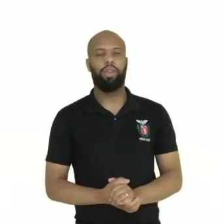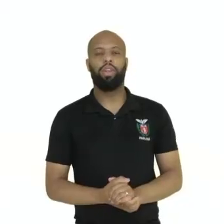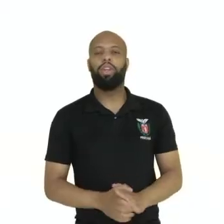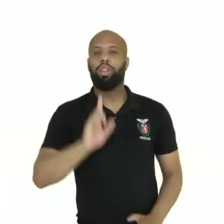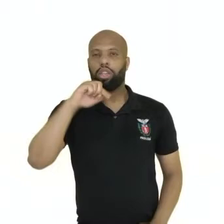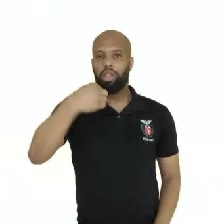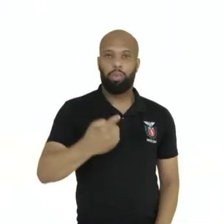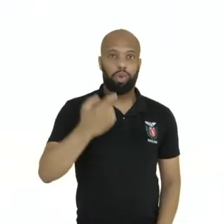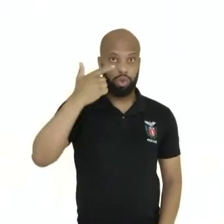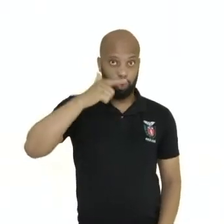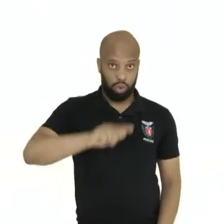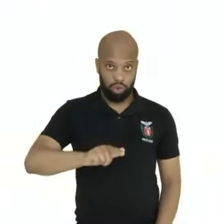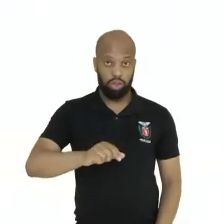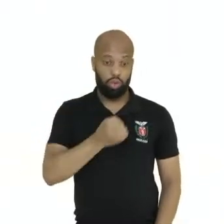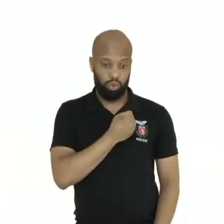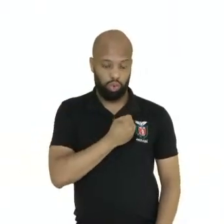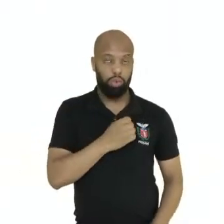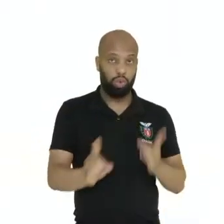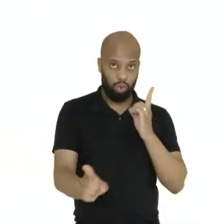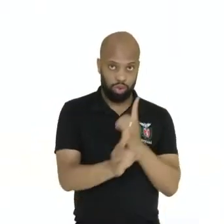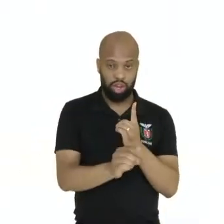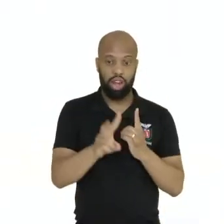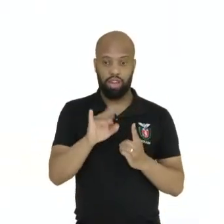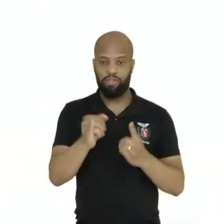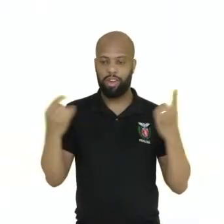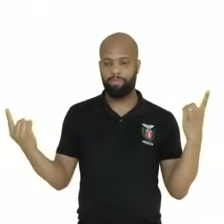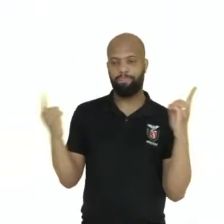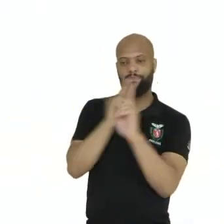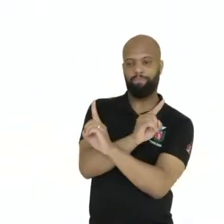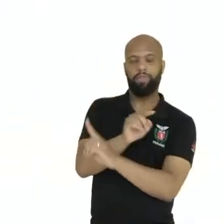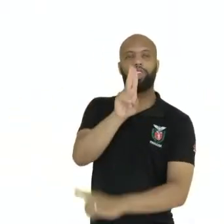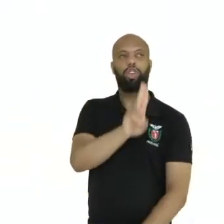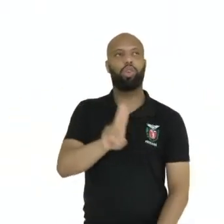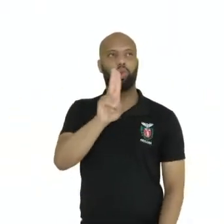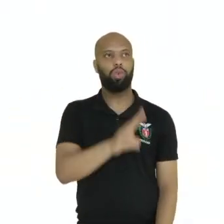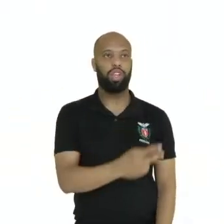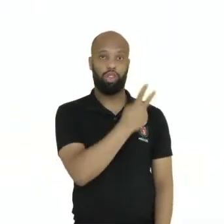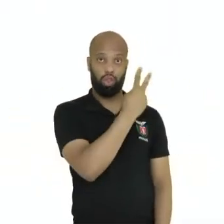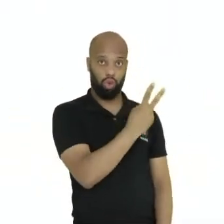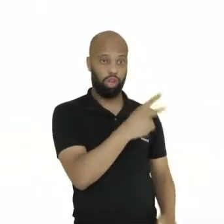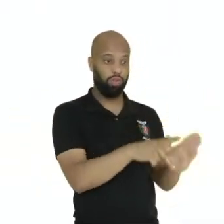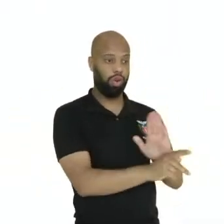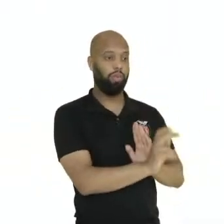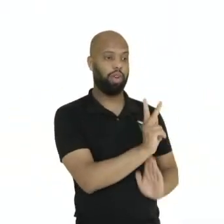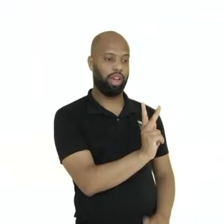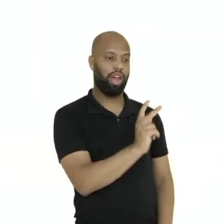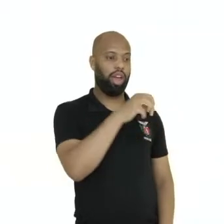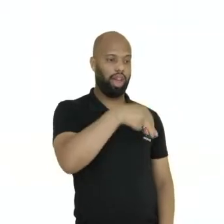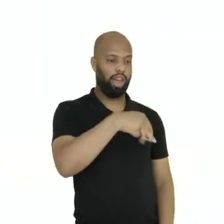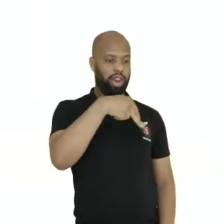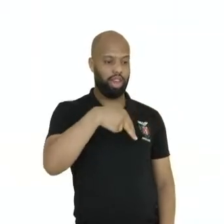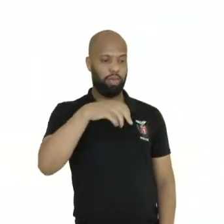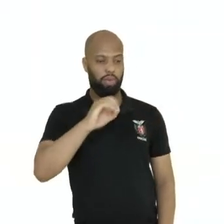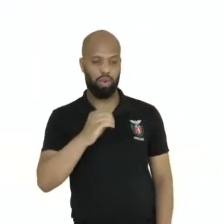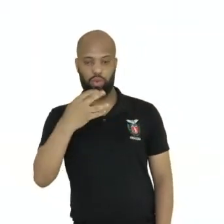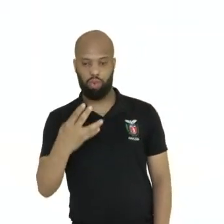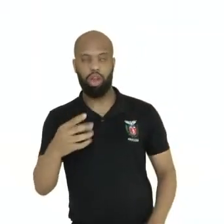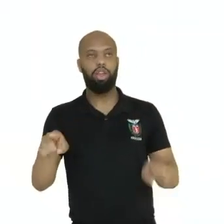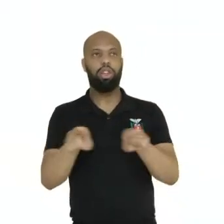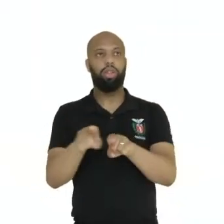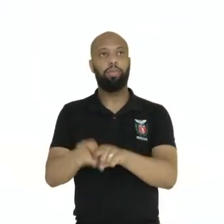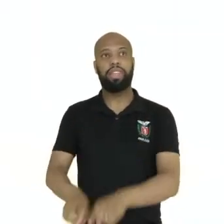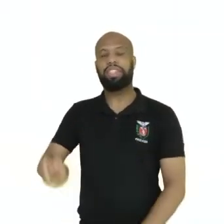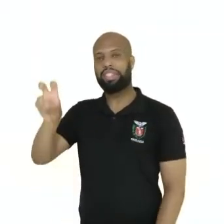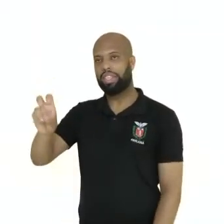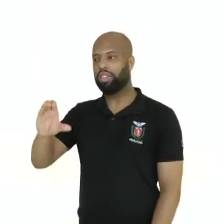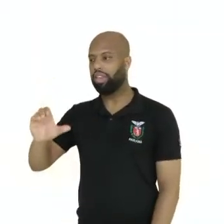Depois de invertido, então, os coeficientes, a gente vai utilizar o 2 aqui para o KMNO4 e o 5 para